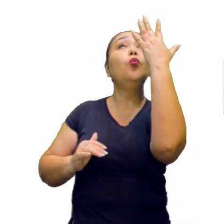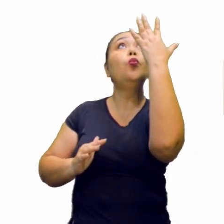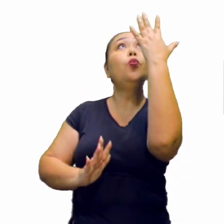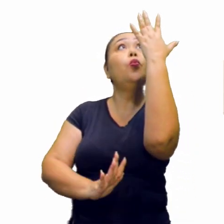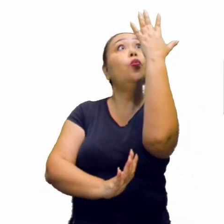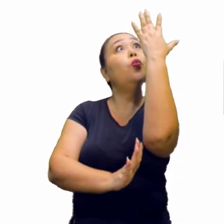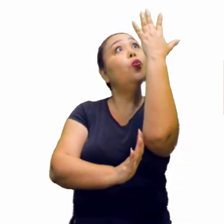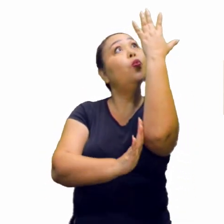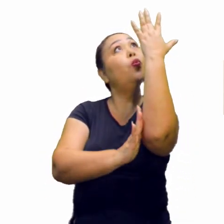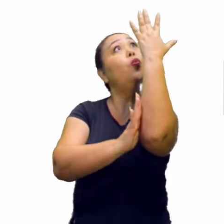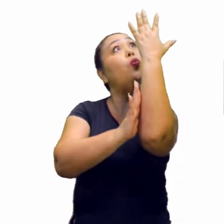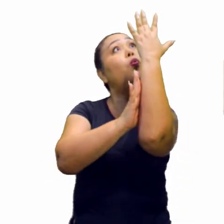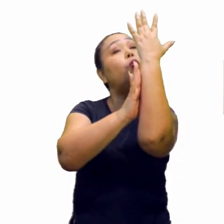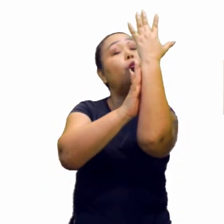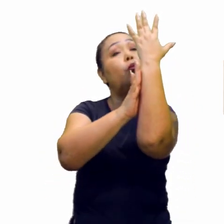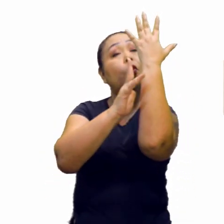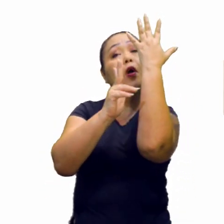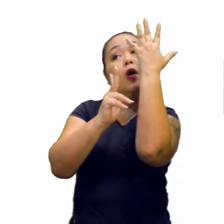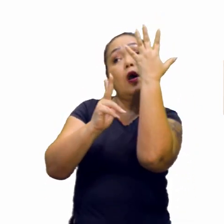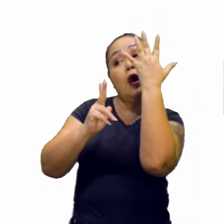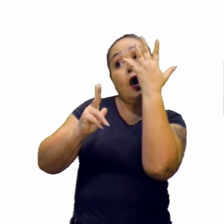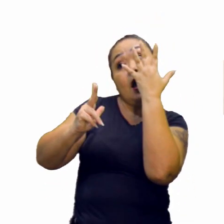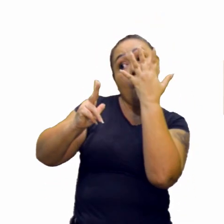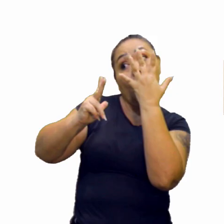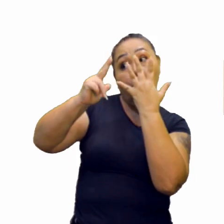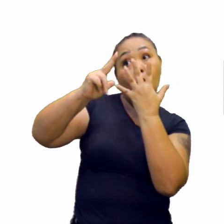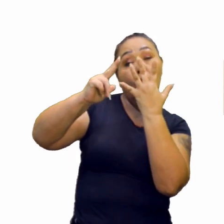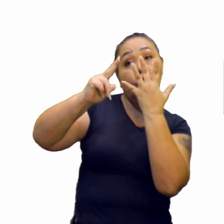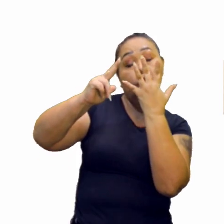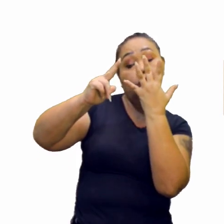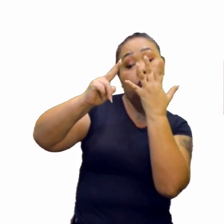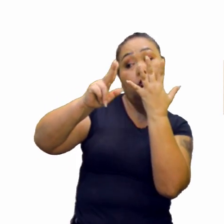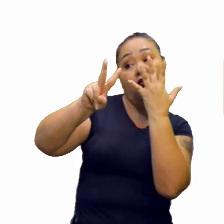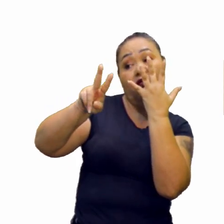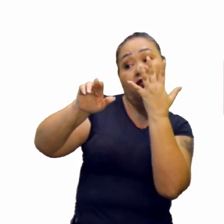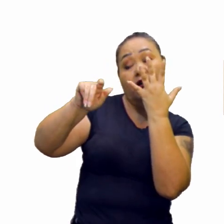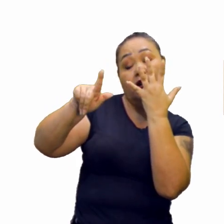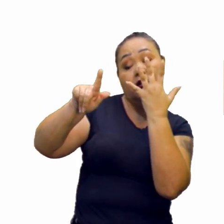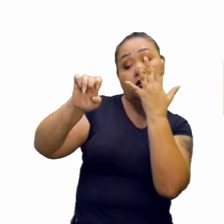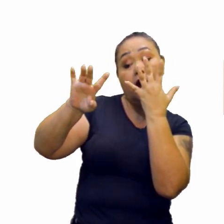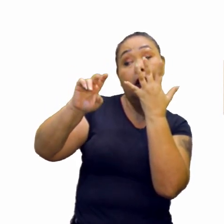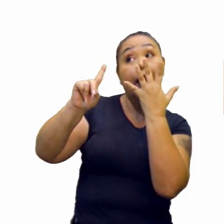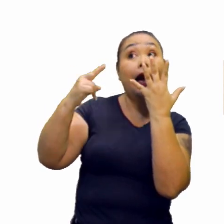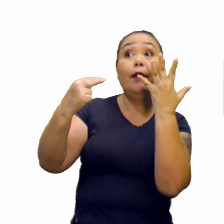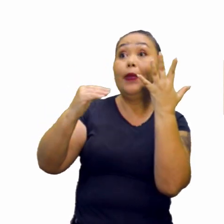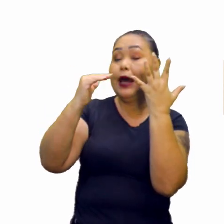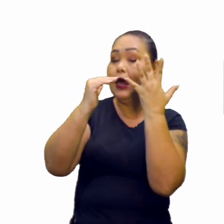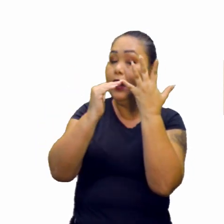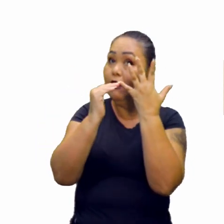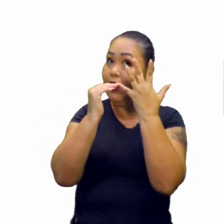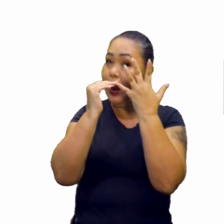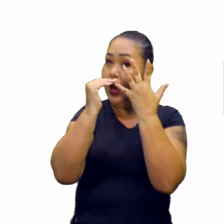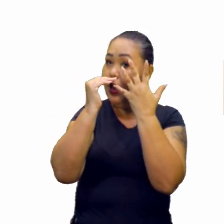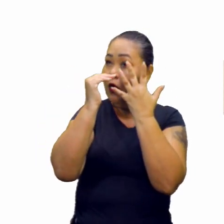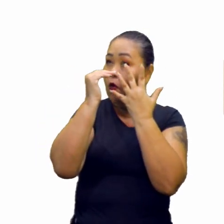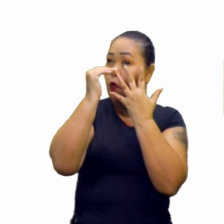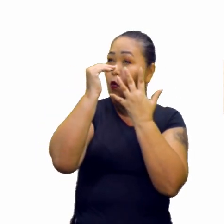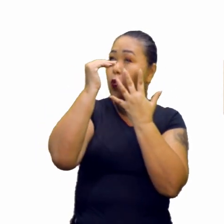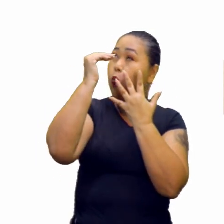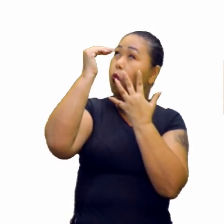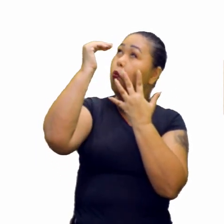eu corto determinada parte do vegetal para que ele não atinja a